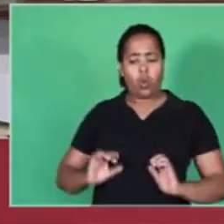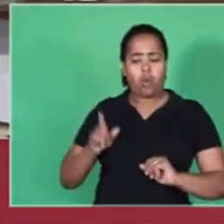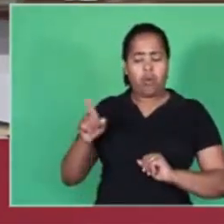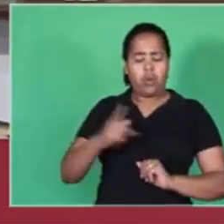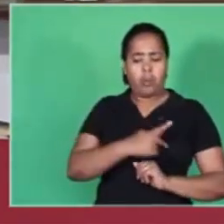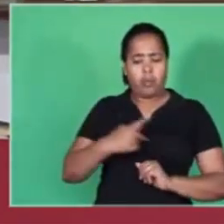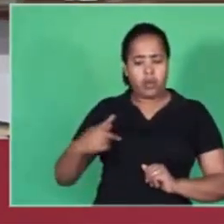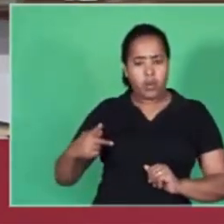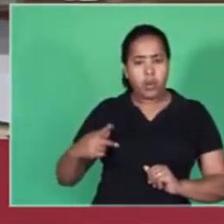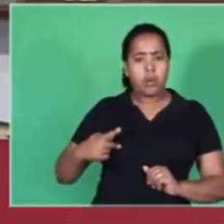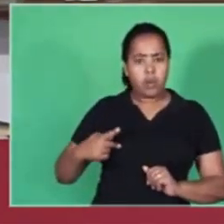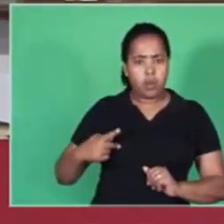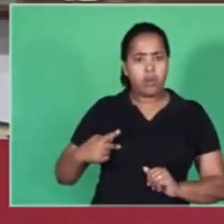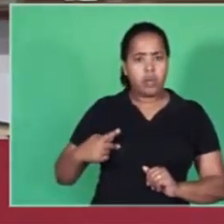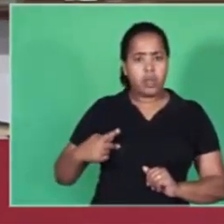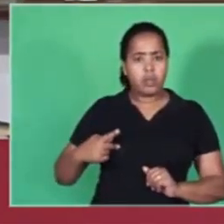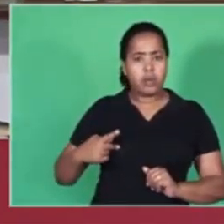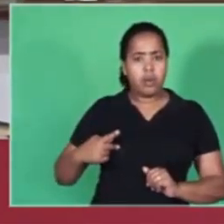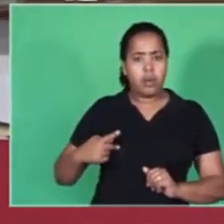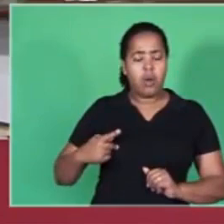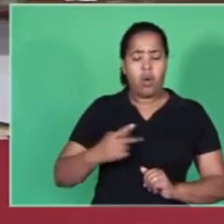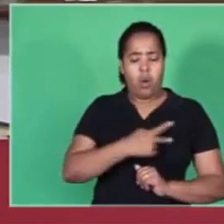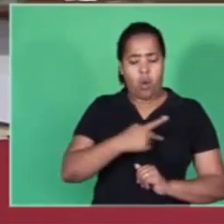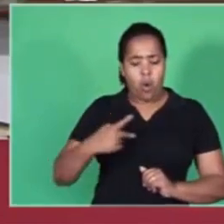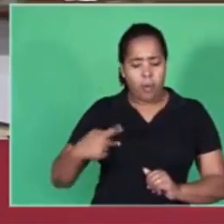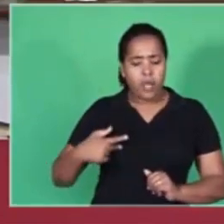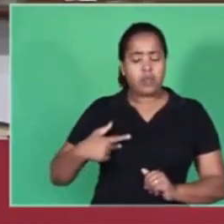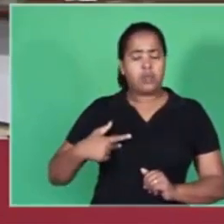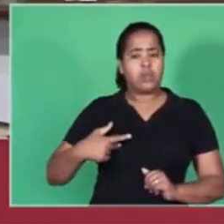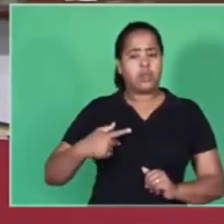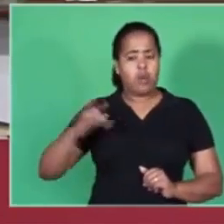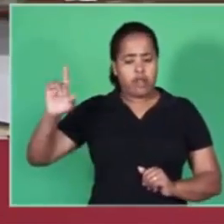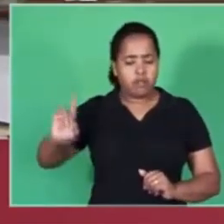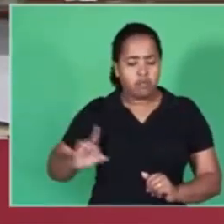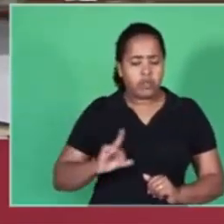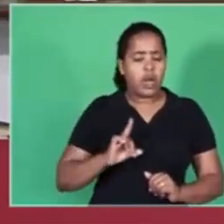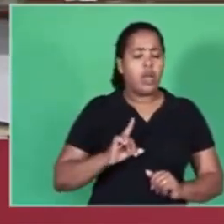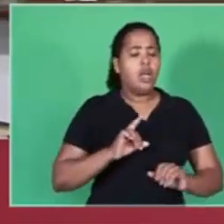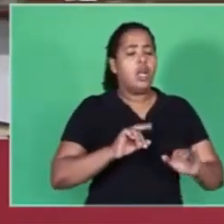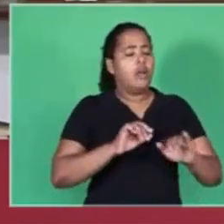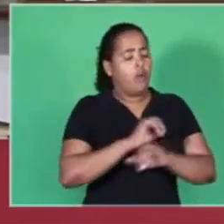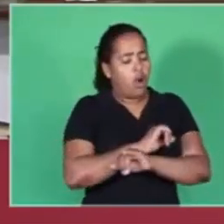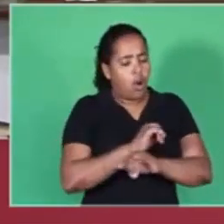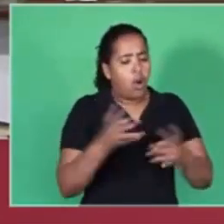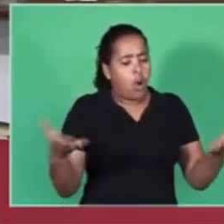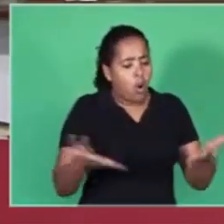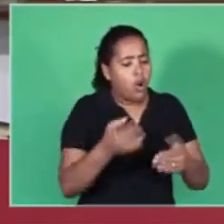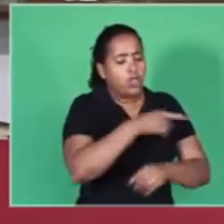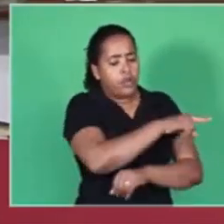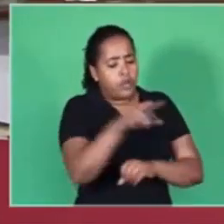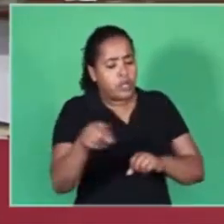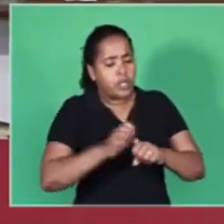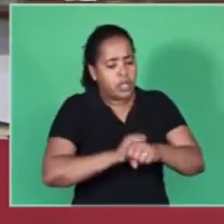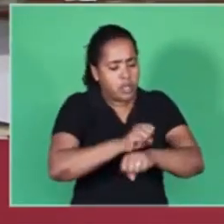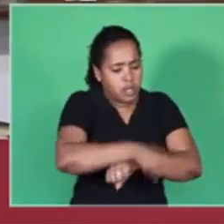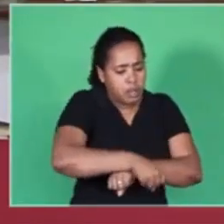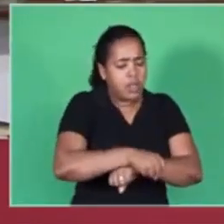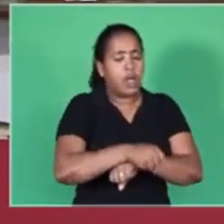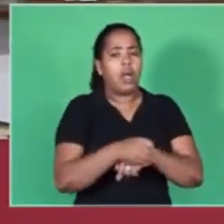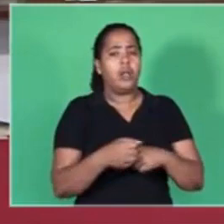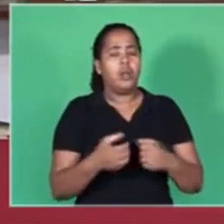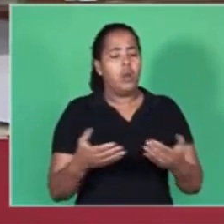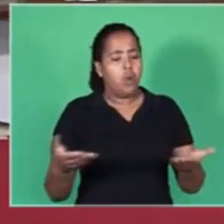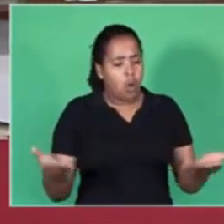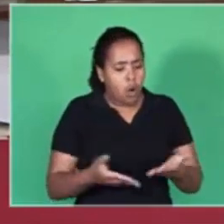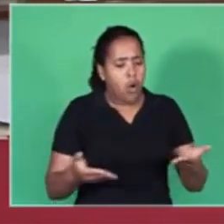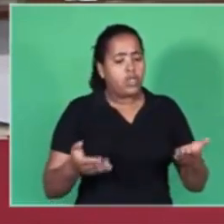pastor pode se posicionar. Hoje vocês têm seminário, hoje vocês têm institutos, pode se dirigir. Olha, tem um